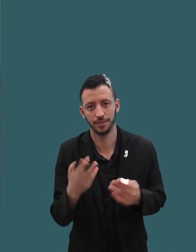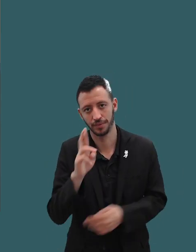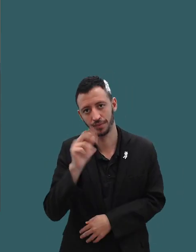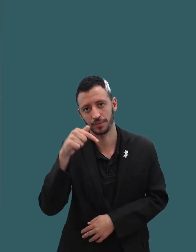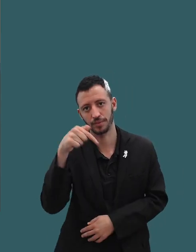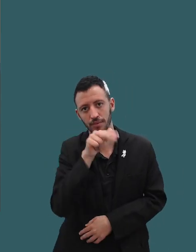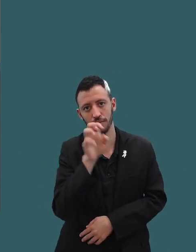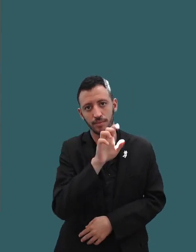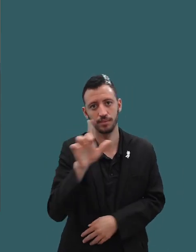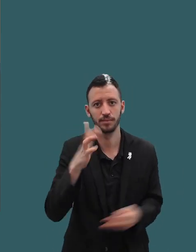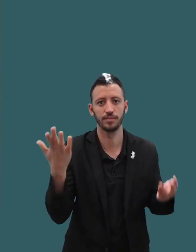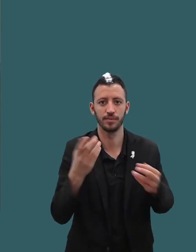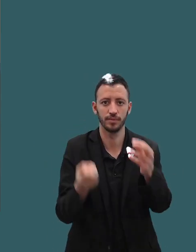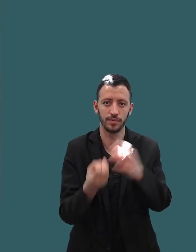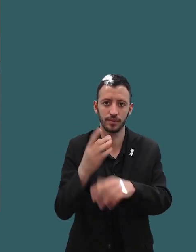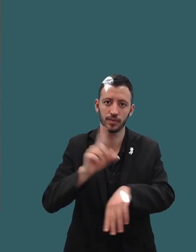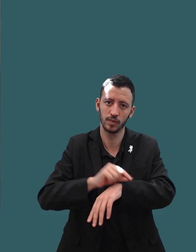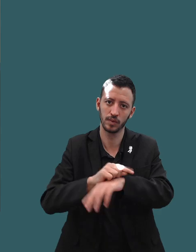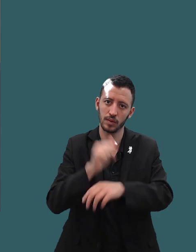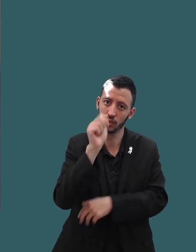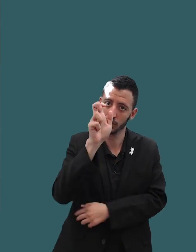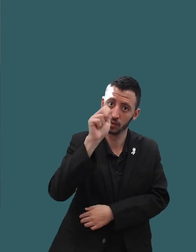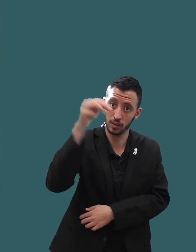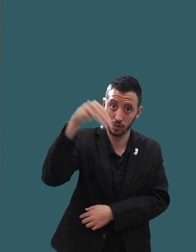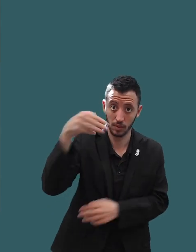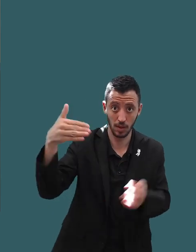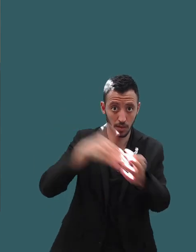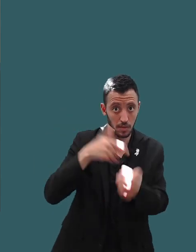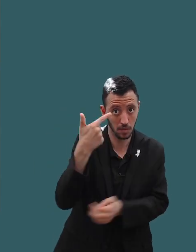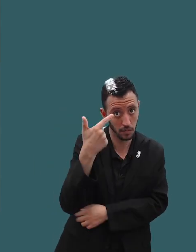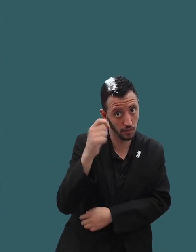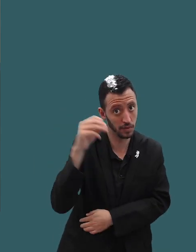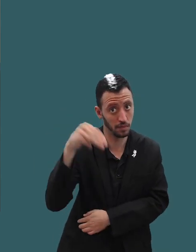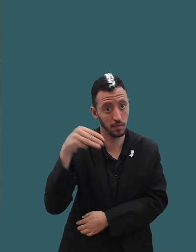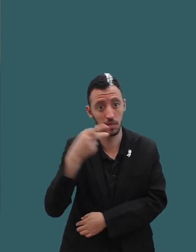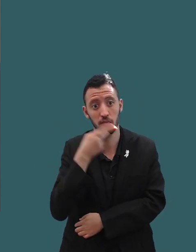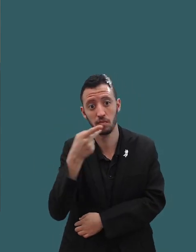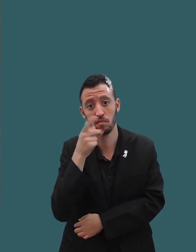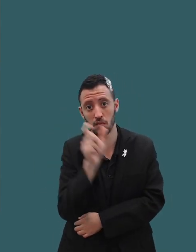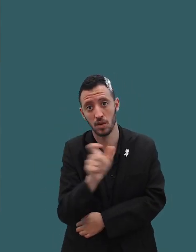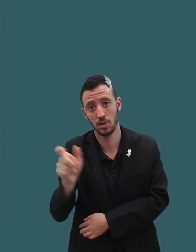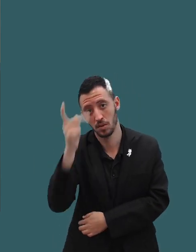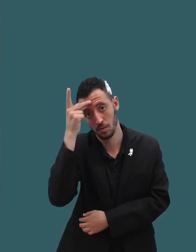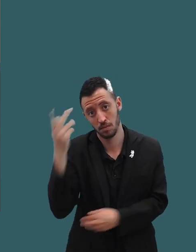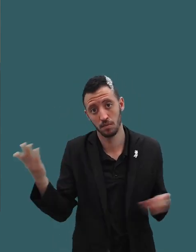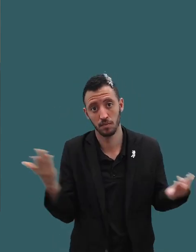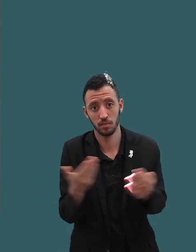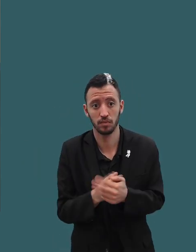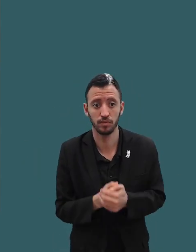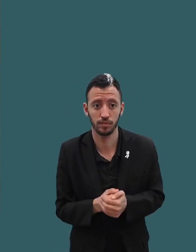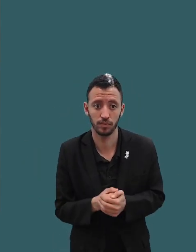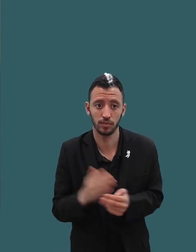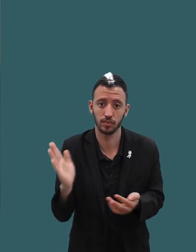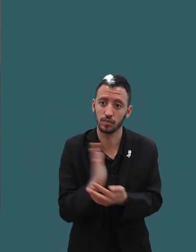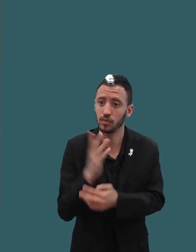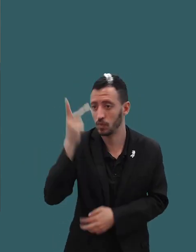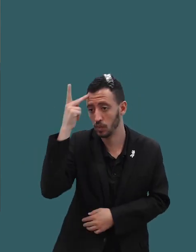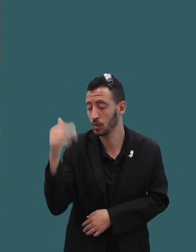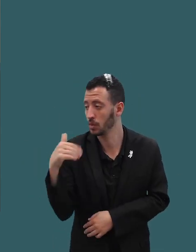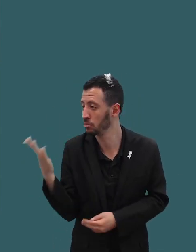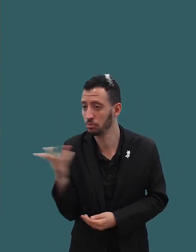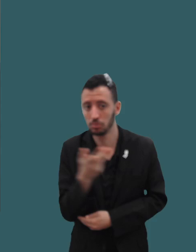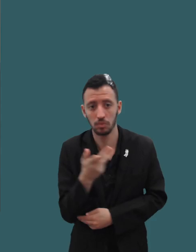favor, a gente está estabelecendo um tempo aqui de 15 a, no máximo, 20 minutos de fala para cada um de vocês. Alguém de nós aqui